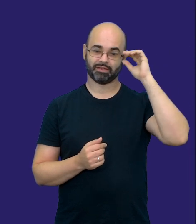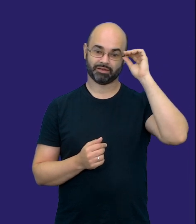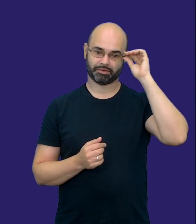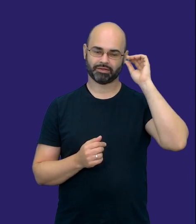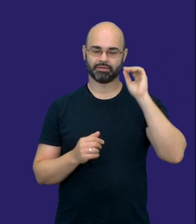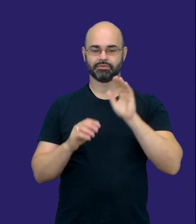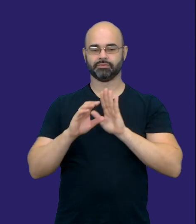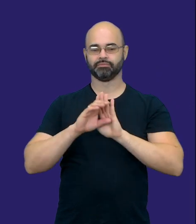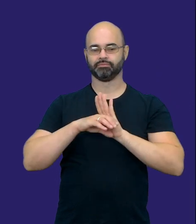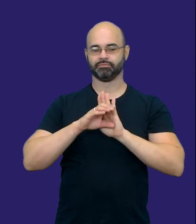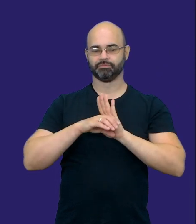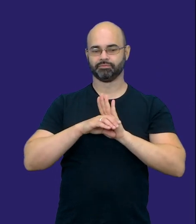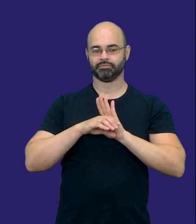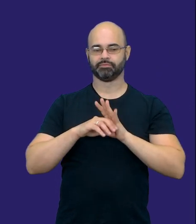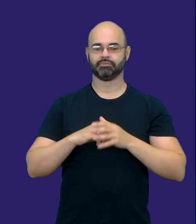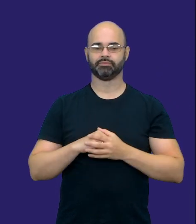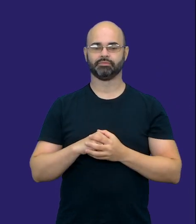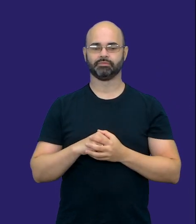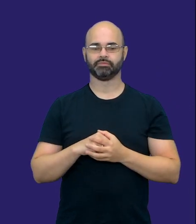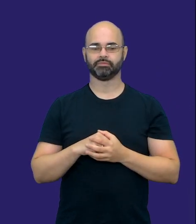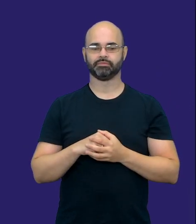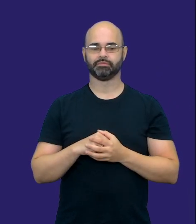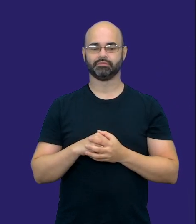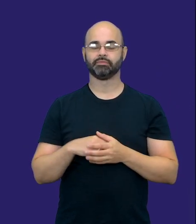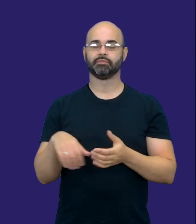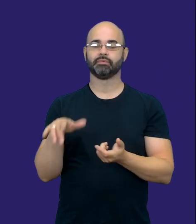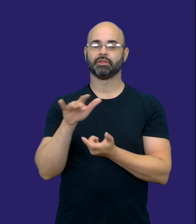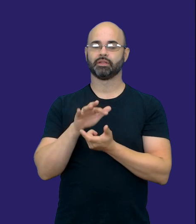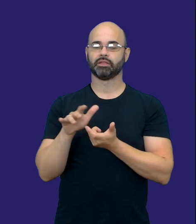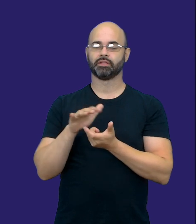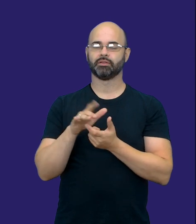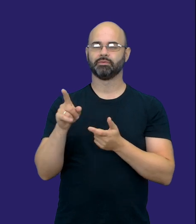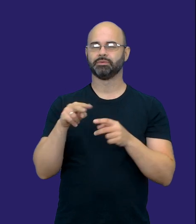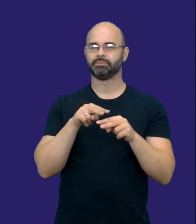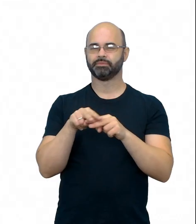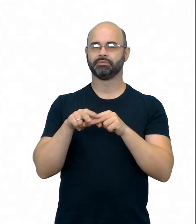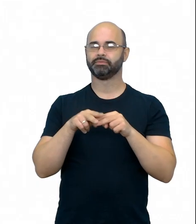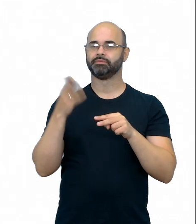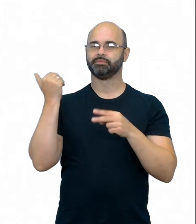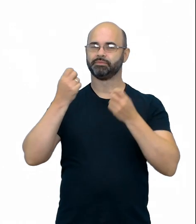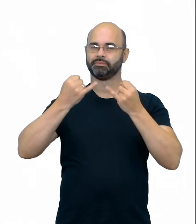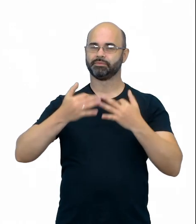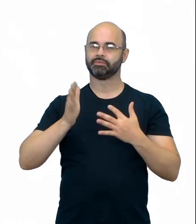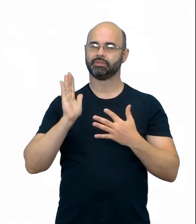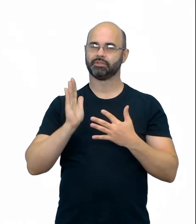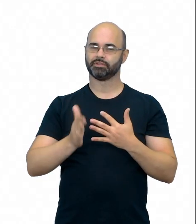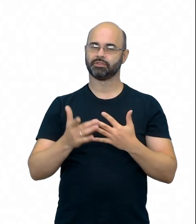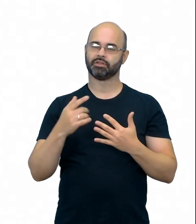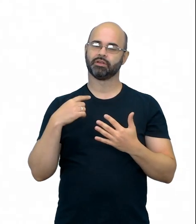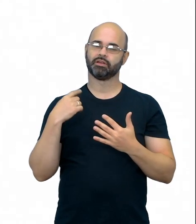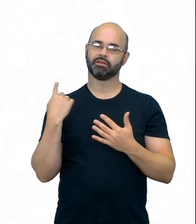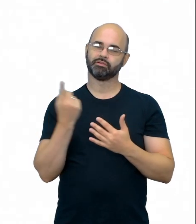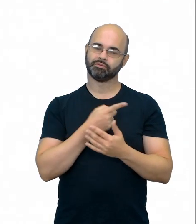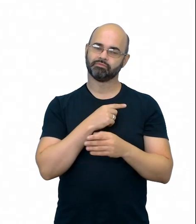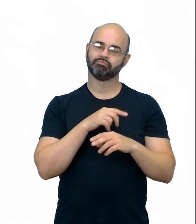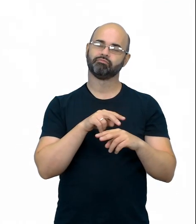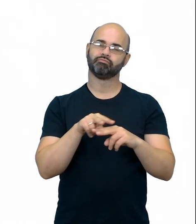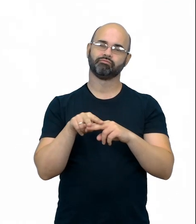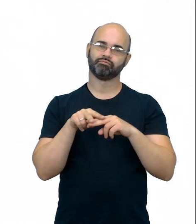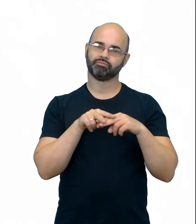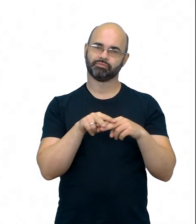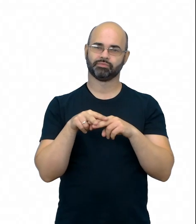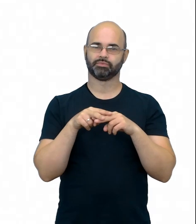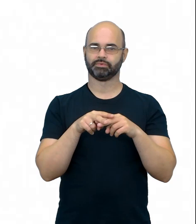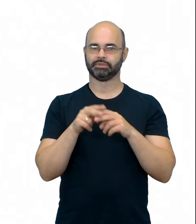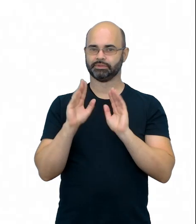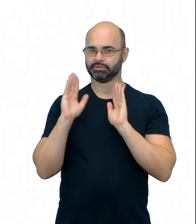e oralidade discutidas na formação de etapa. Então, vamos dar uma revisada no que já foi dito a vocês, focar no que é